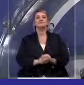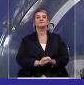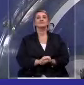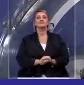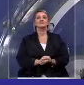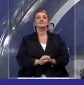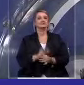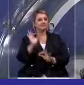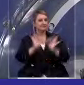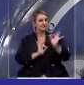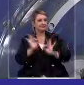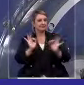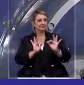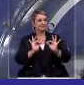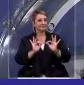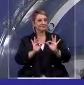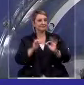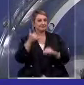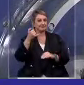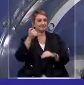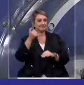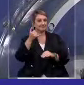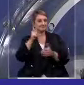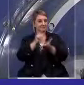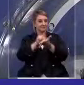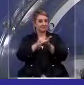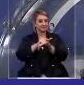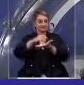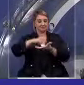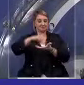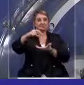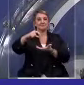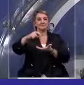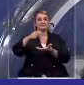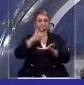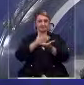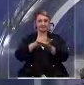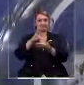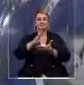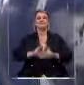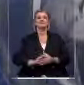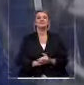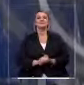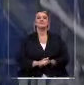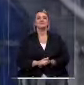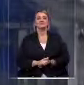posicionadas, preparados, caneta, aposta em mãos. Valendo!